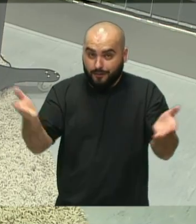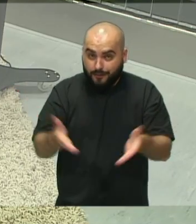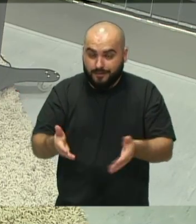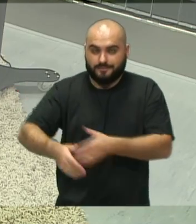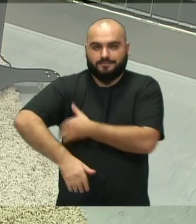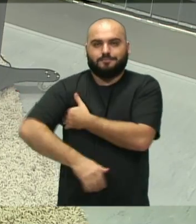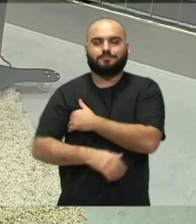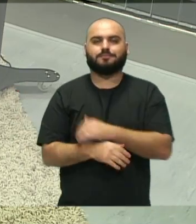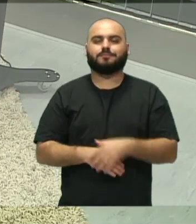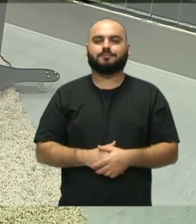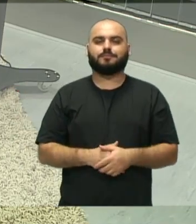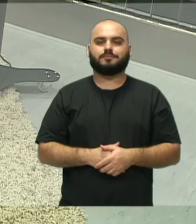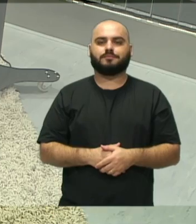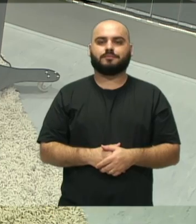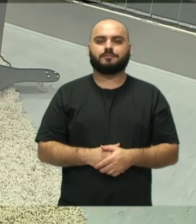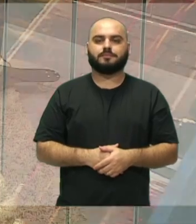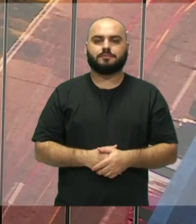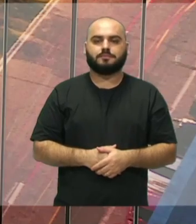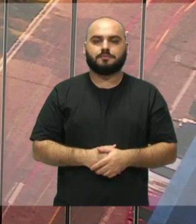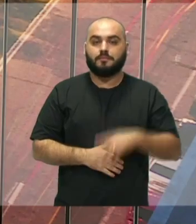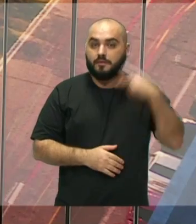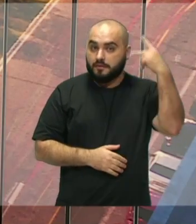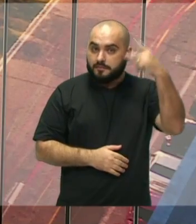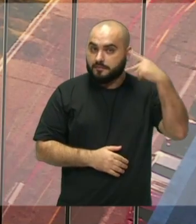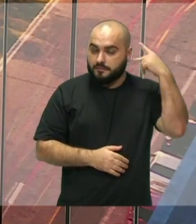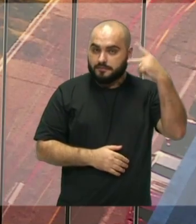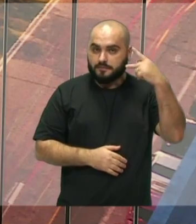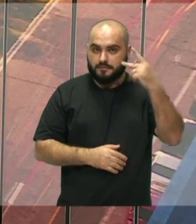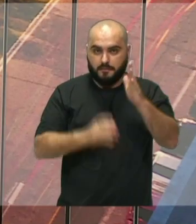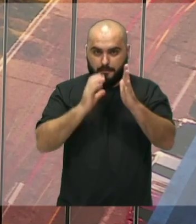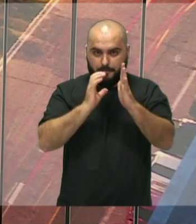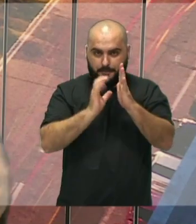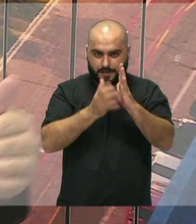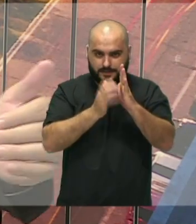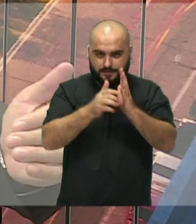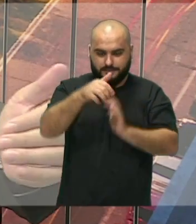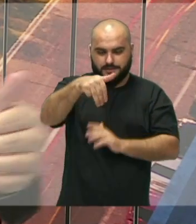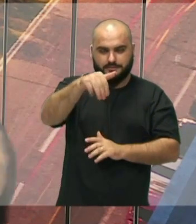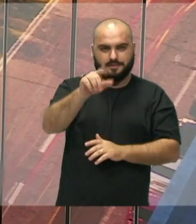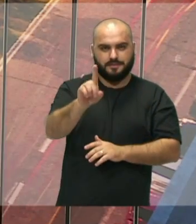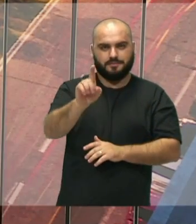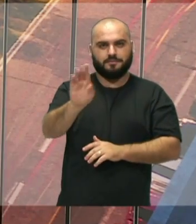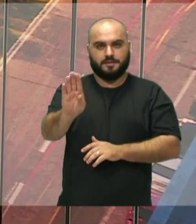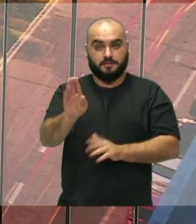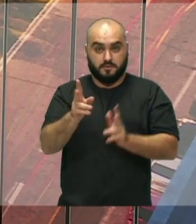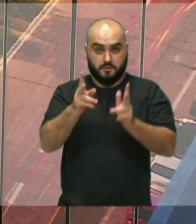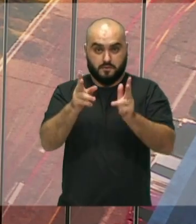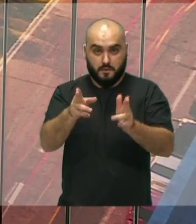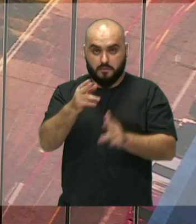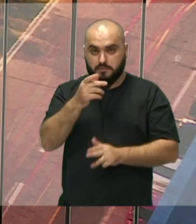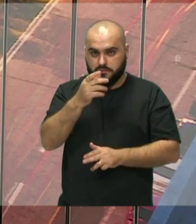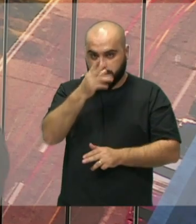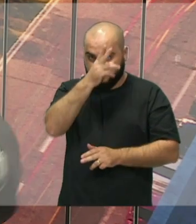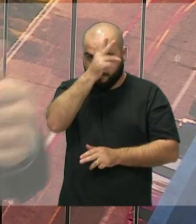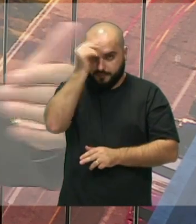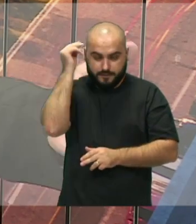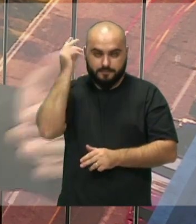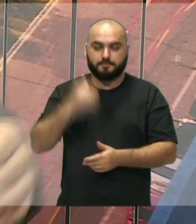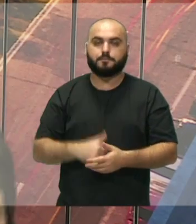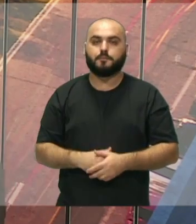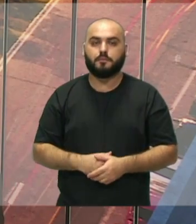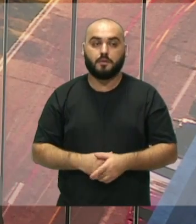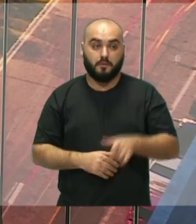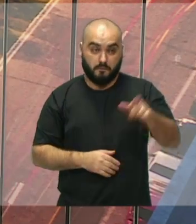como vereador do partido do governo, tem tido e como um profissional da saúde, tem